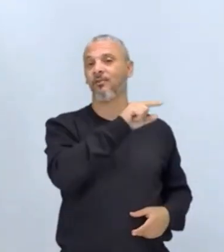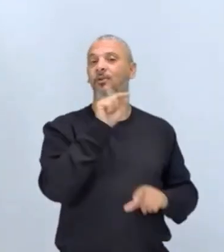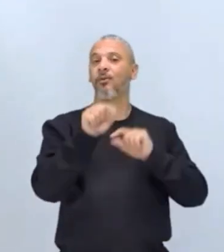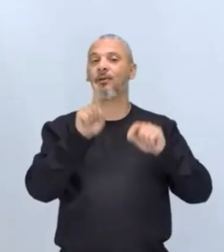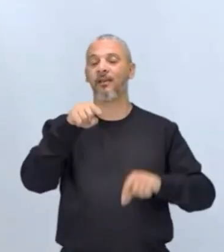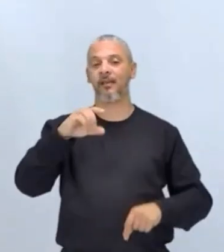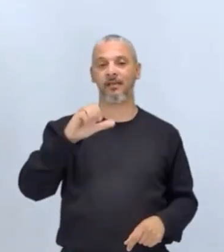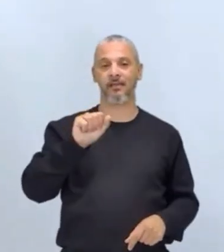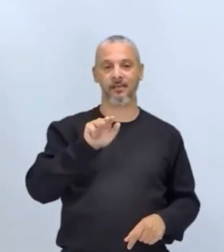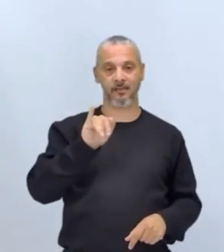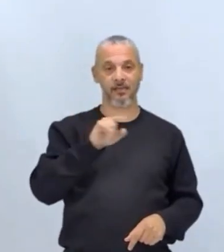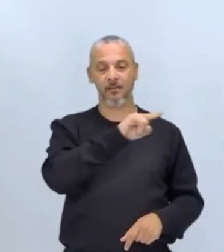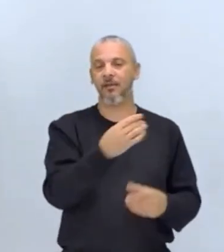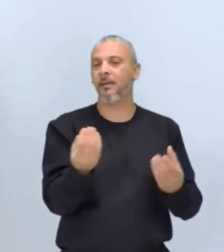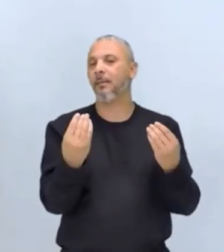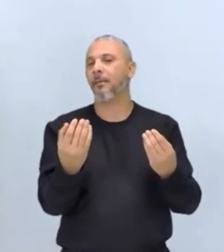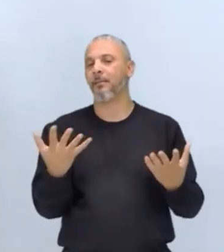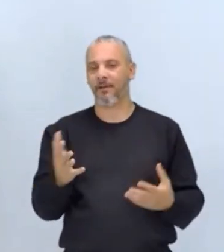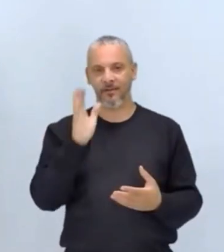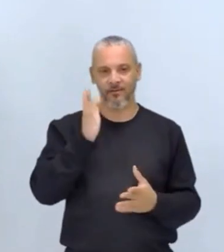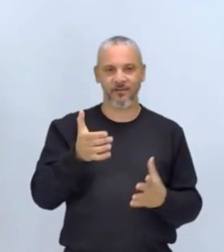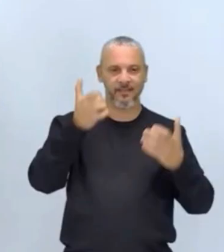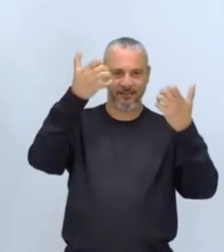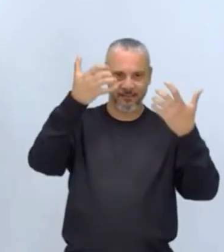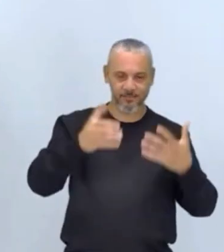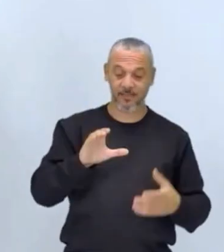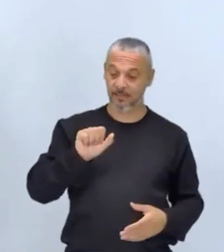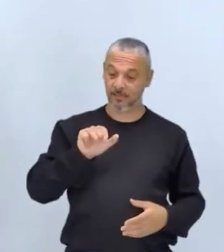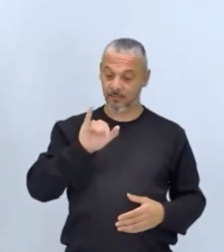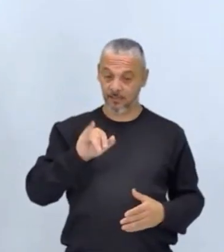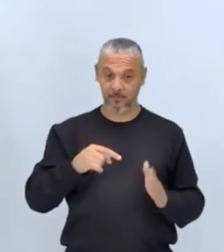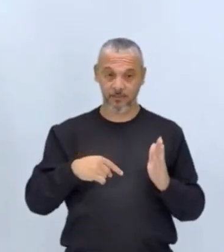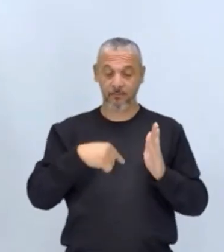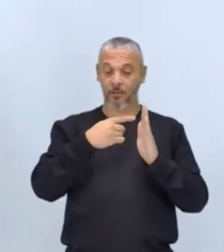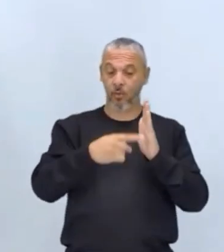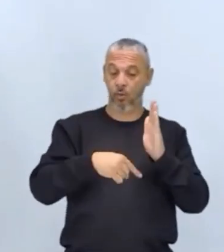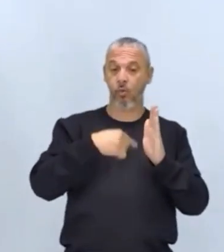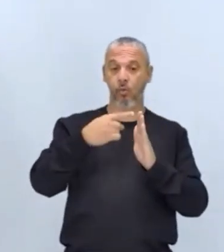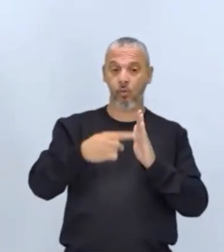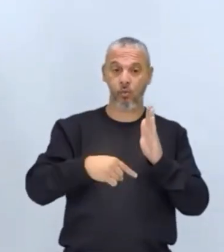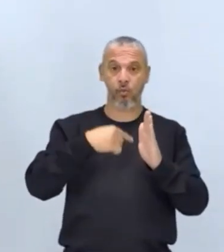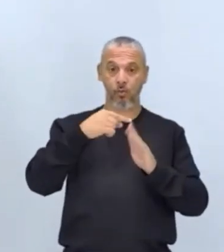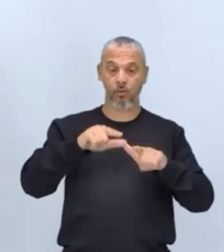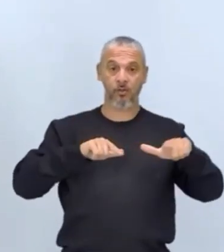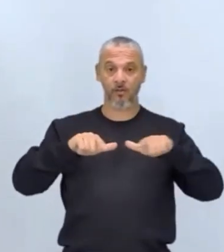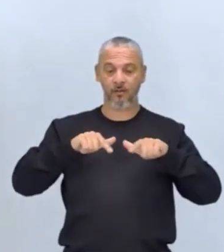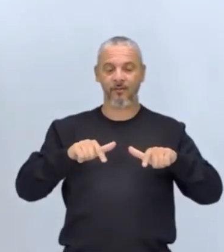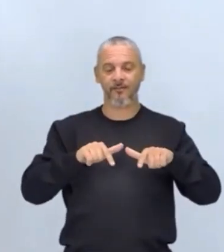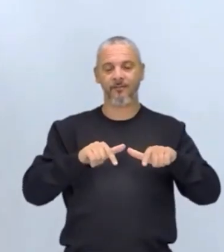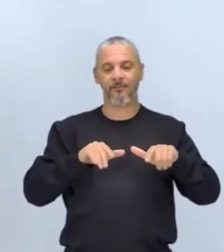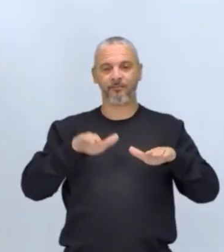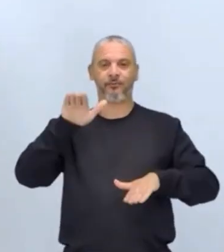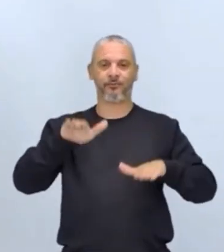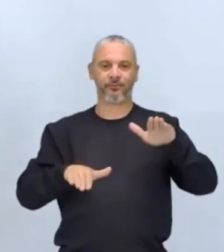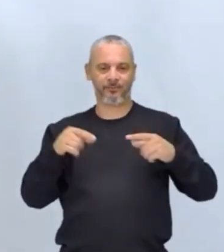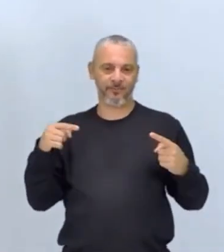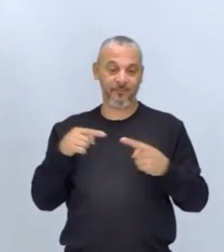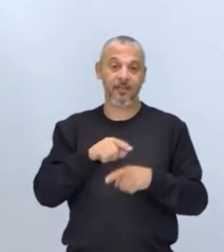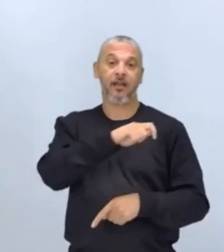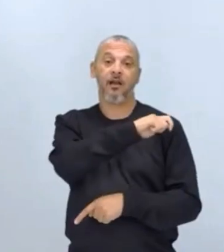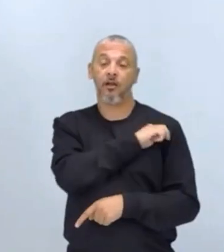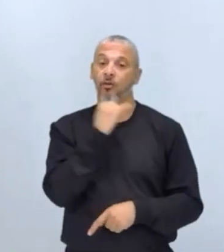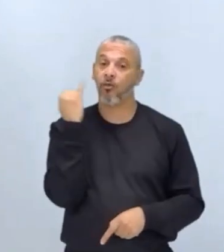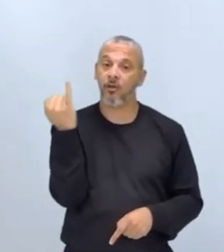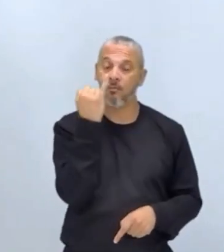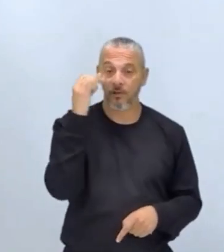do que é o CAMI e para que ele serve. A gente já falou um pouquinho que o CAMI transforma movimentos circulares em movimentos lineares, mas nós queremos que o